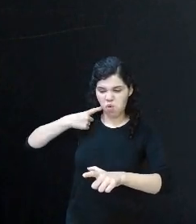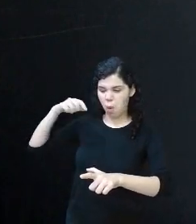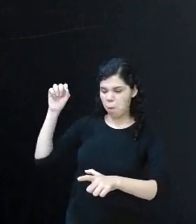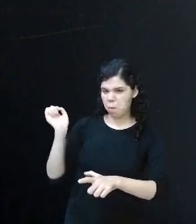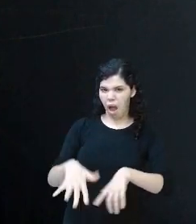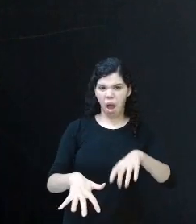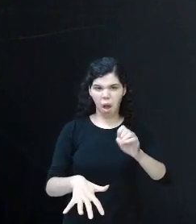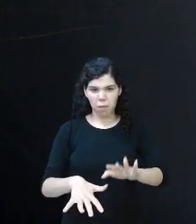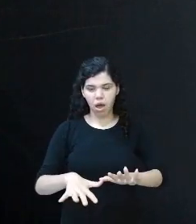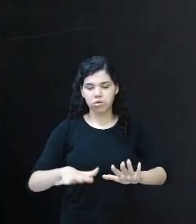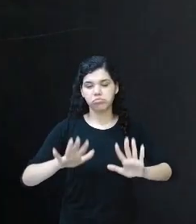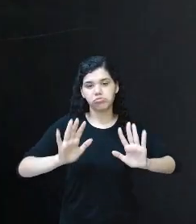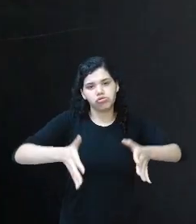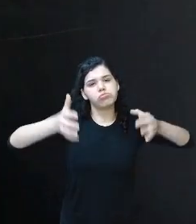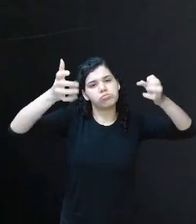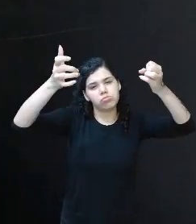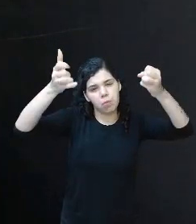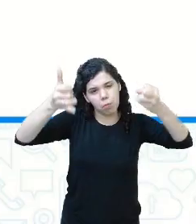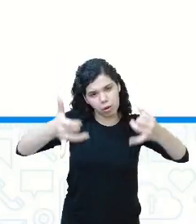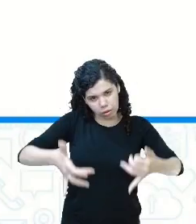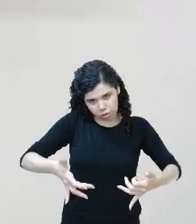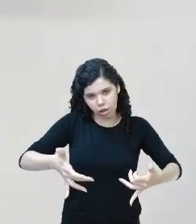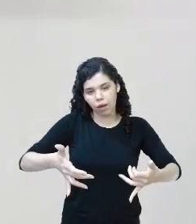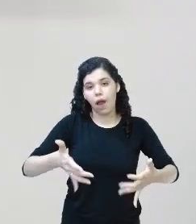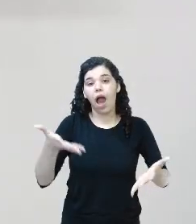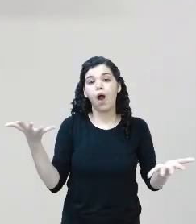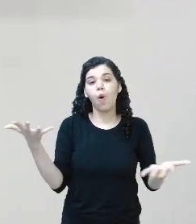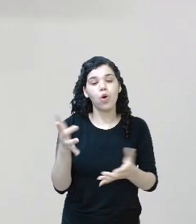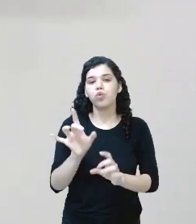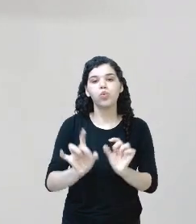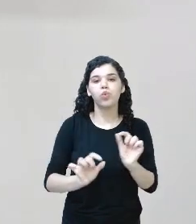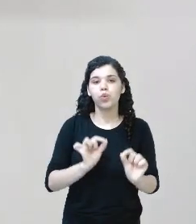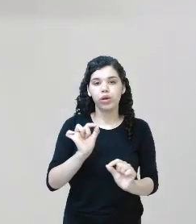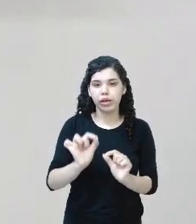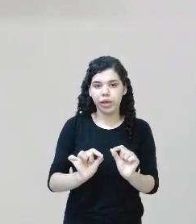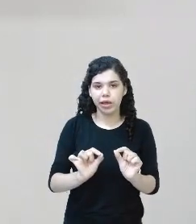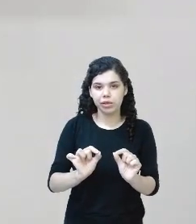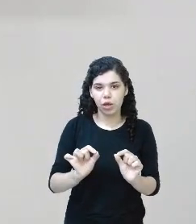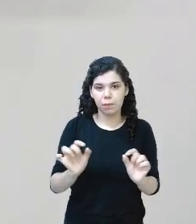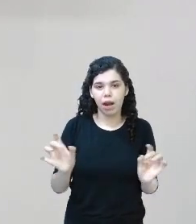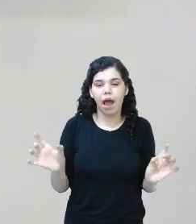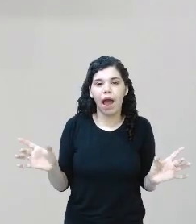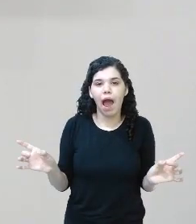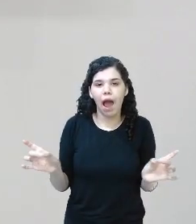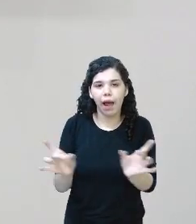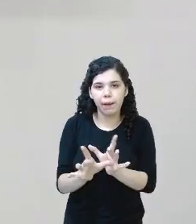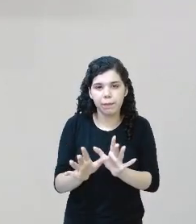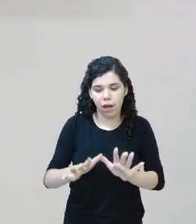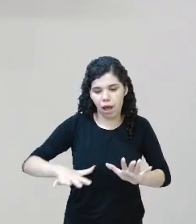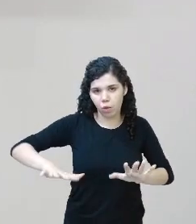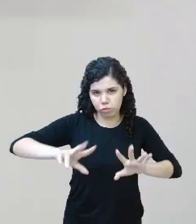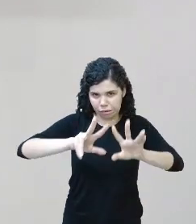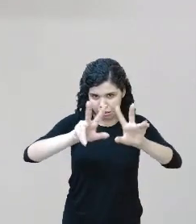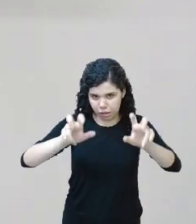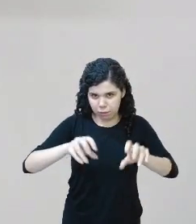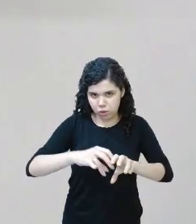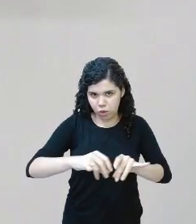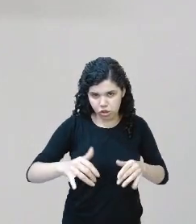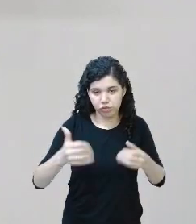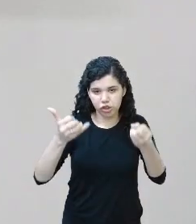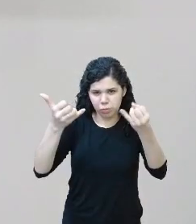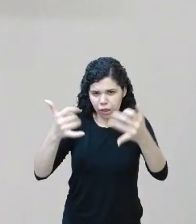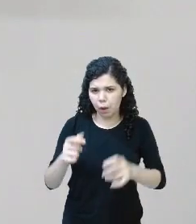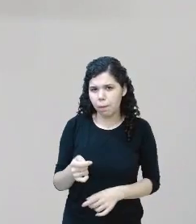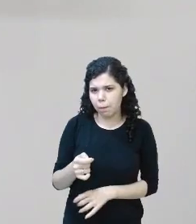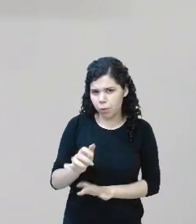conversou um pouquinho sobre isso e a gente vai só, para a gente fechar essa parte de solo, a gente só vai conversar um pouco